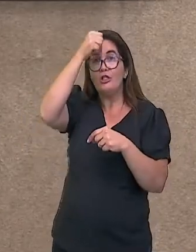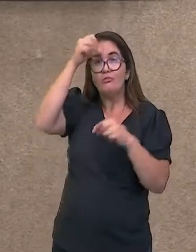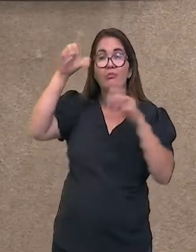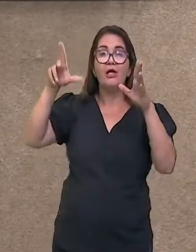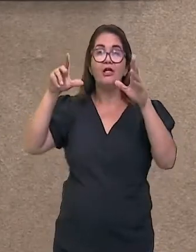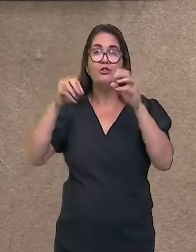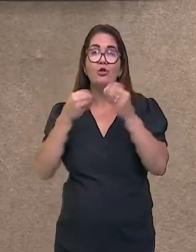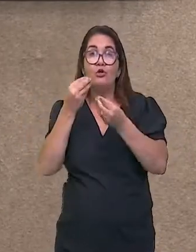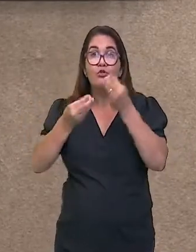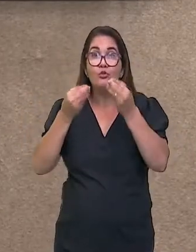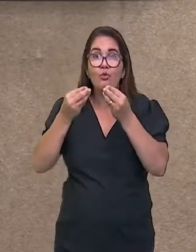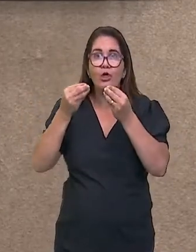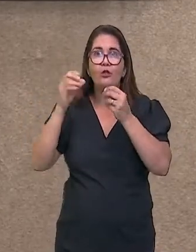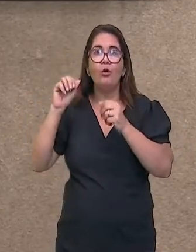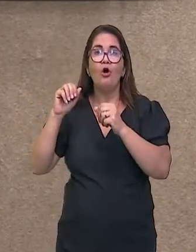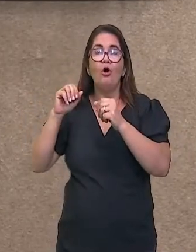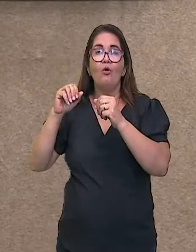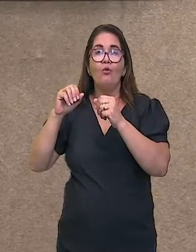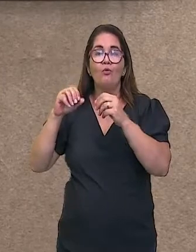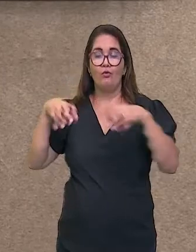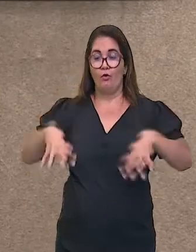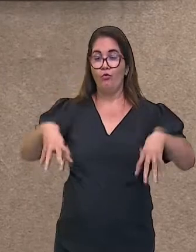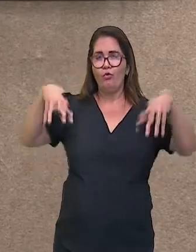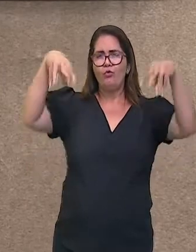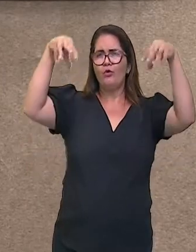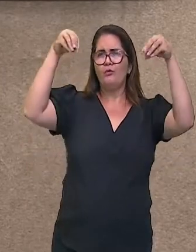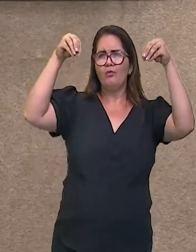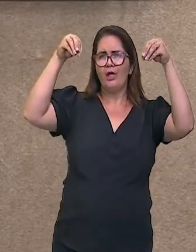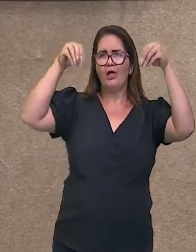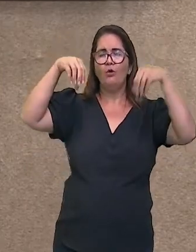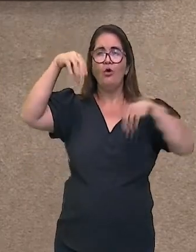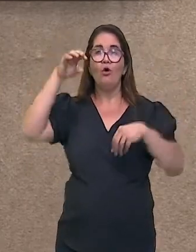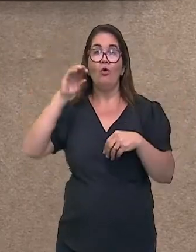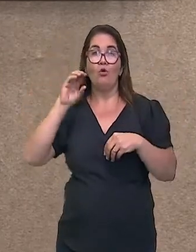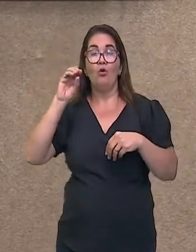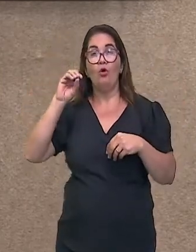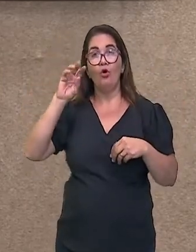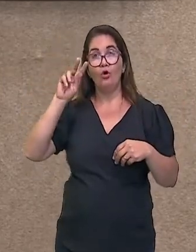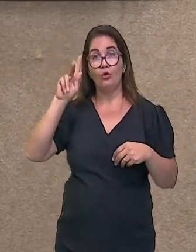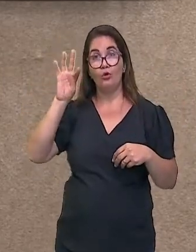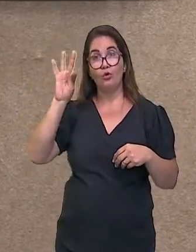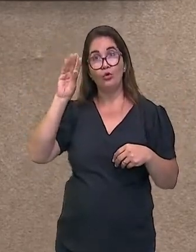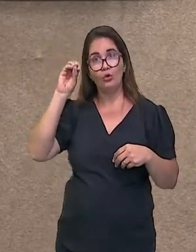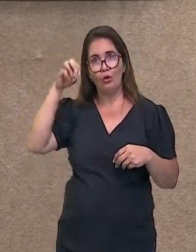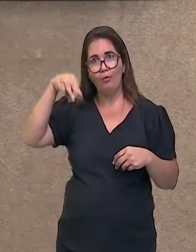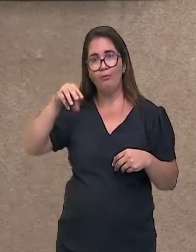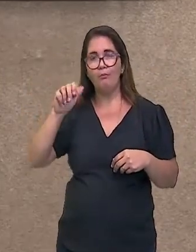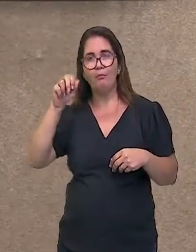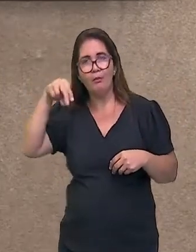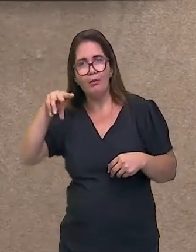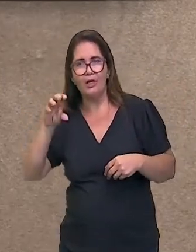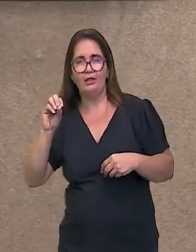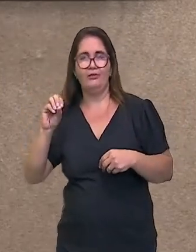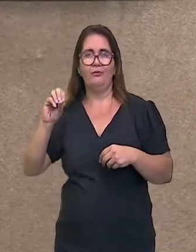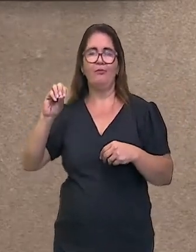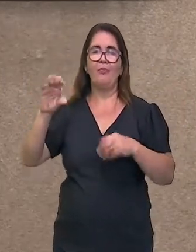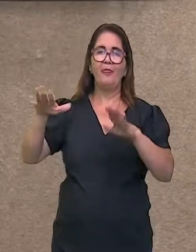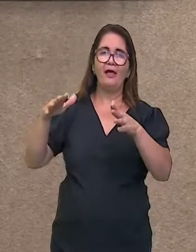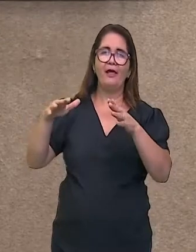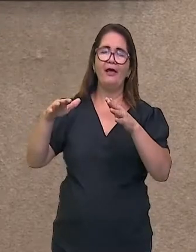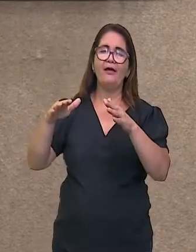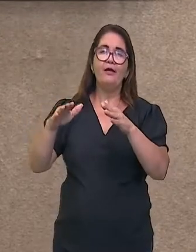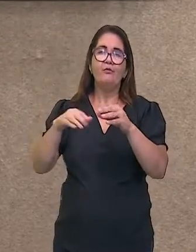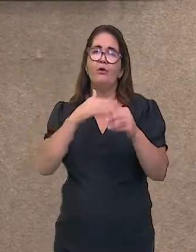Império Otomano promoveu contra os armênios, o que levou ao genocídio armênio.